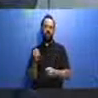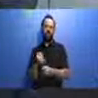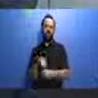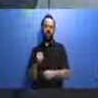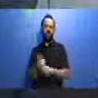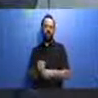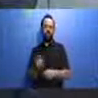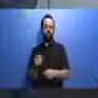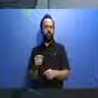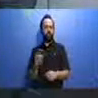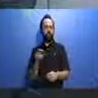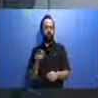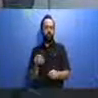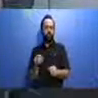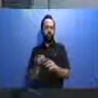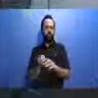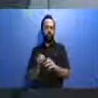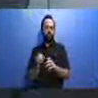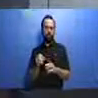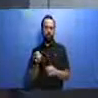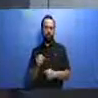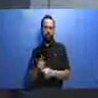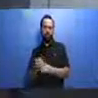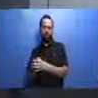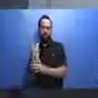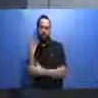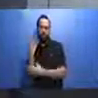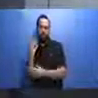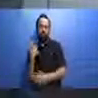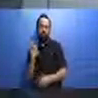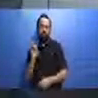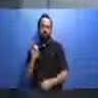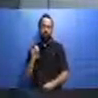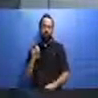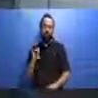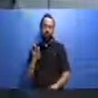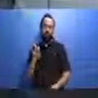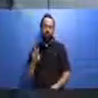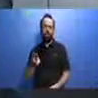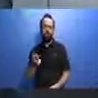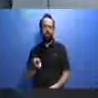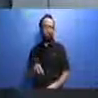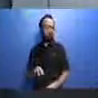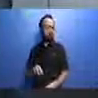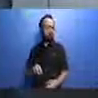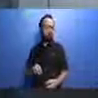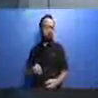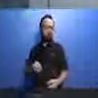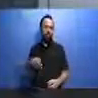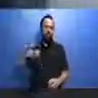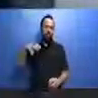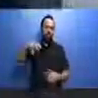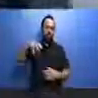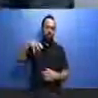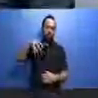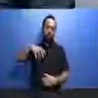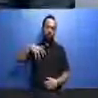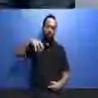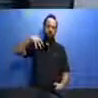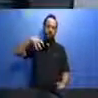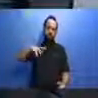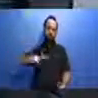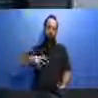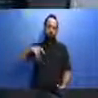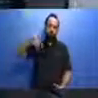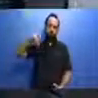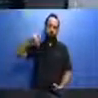intoxicação ou a envenenamento de pessoas. Percebam que muitos tratam, por exemplo, o contato com uma água viva como